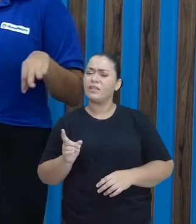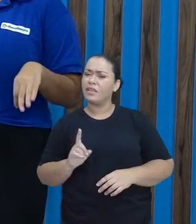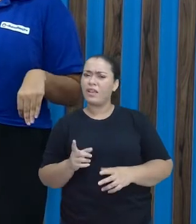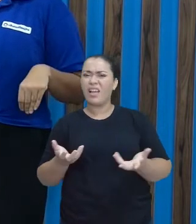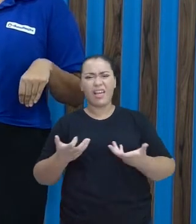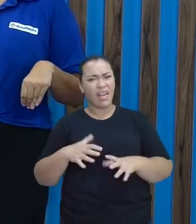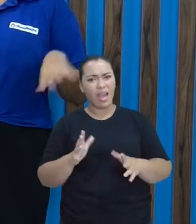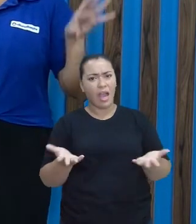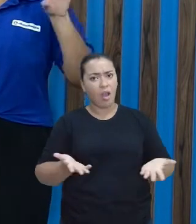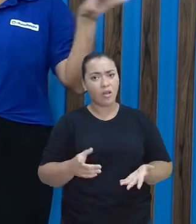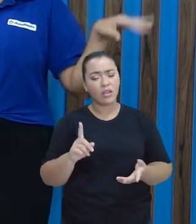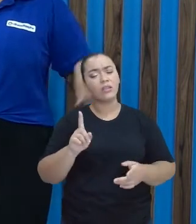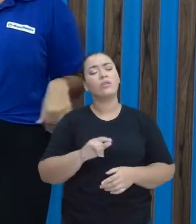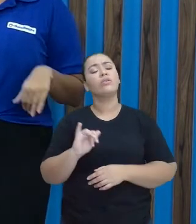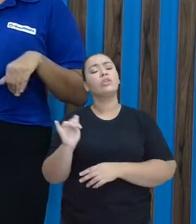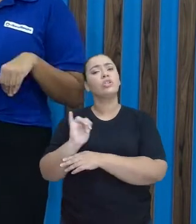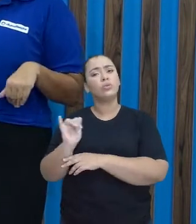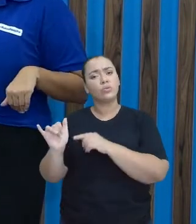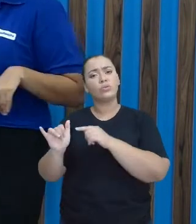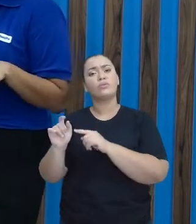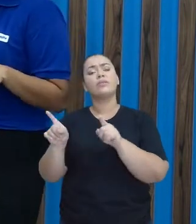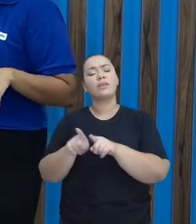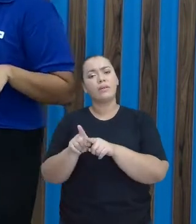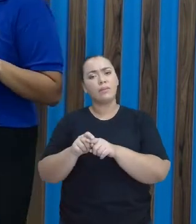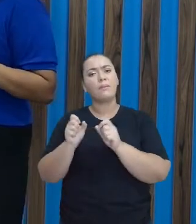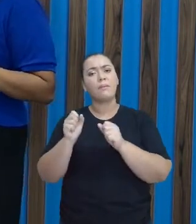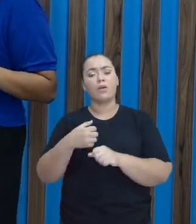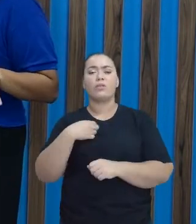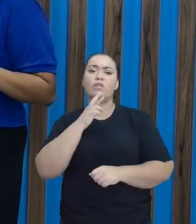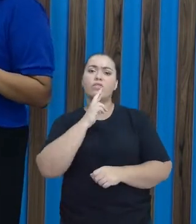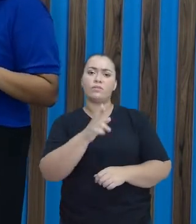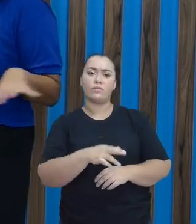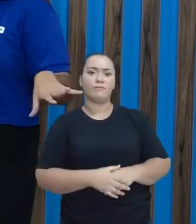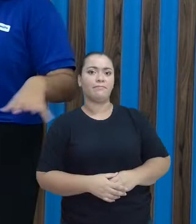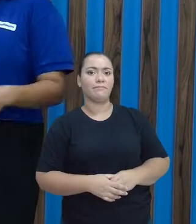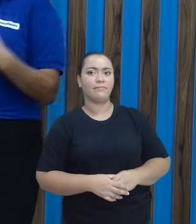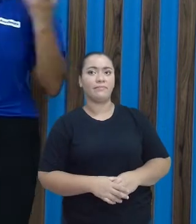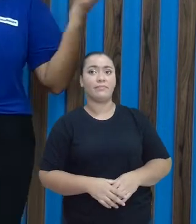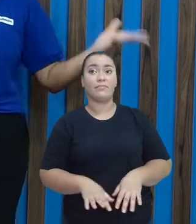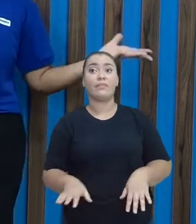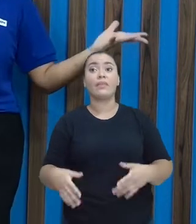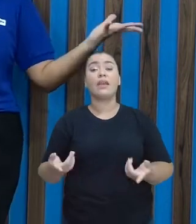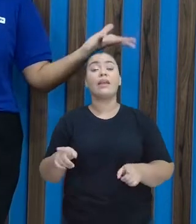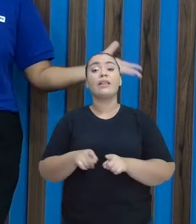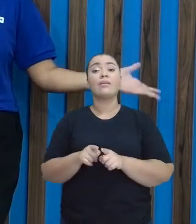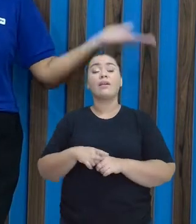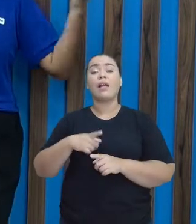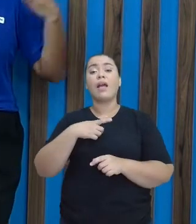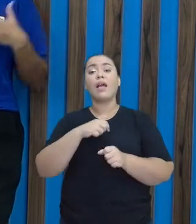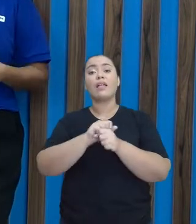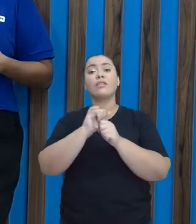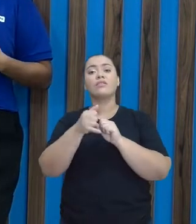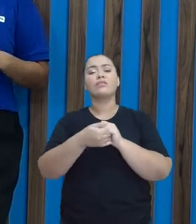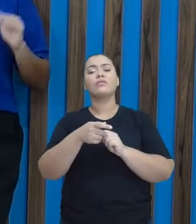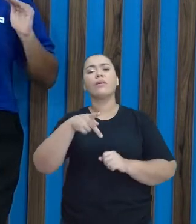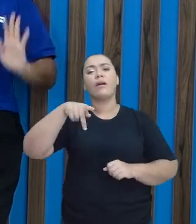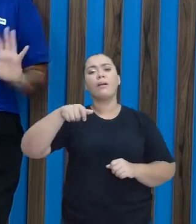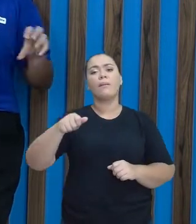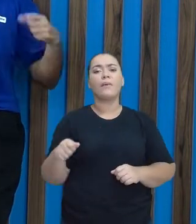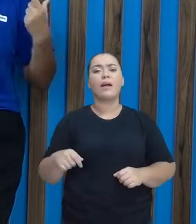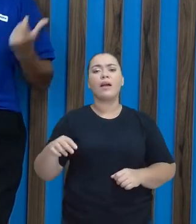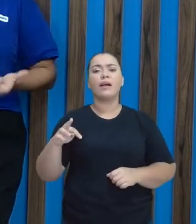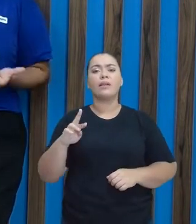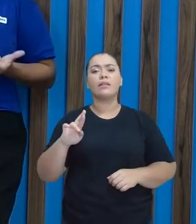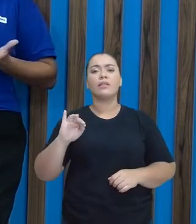comentários no YouTube, que depois a gente resolve. Então, temos também os adjetivos pátrios, que são aqueles que se referem